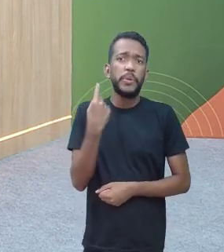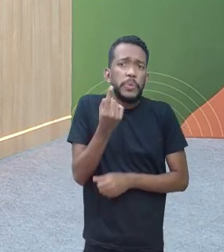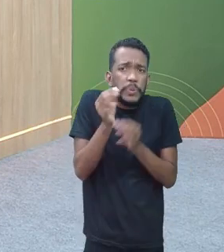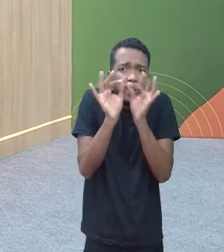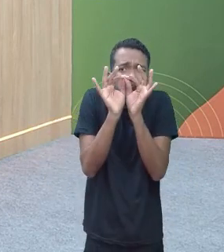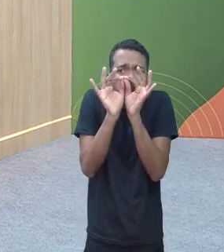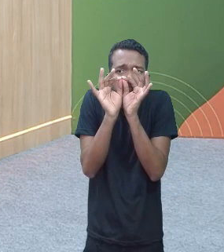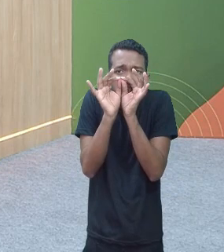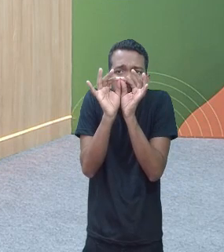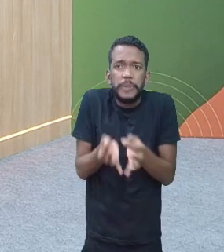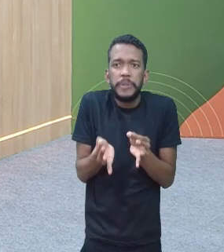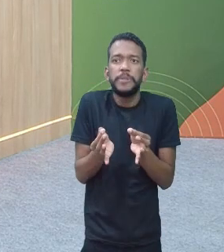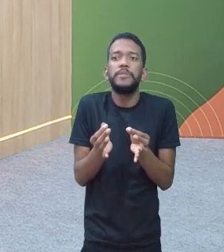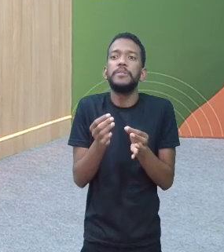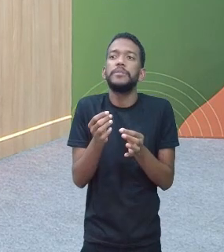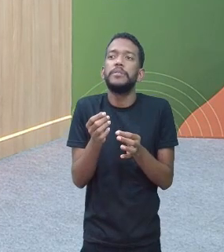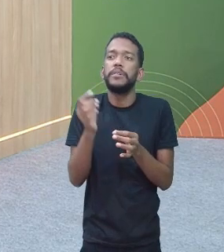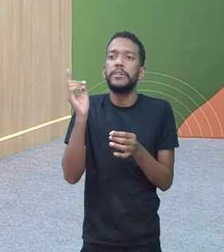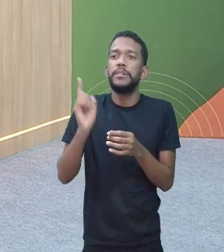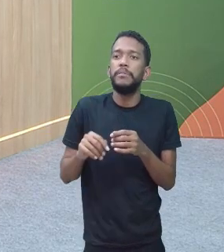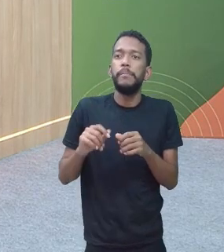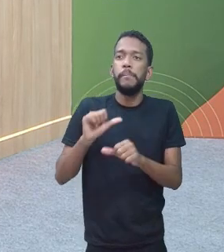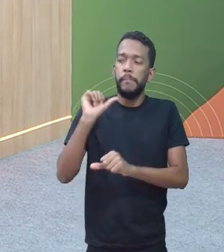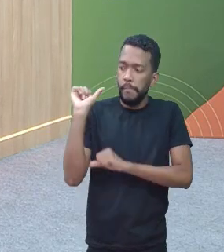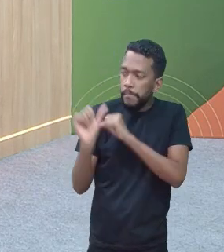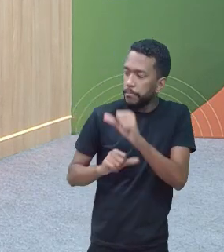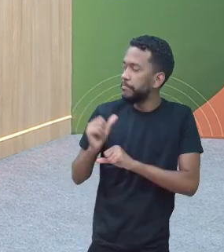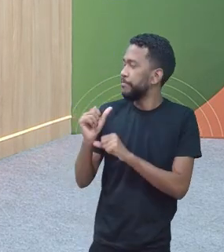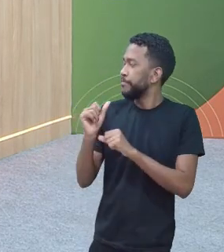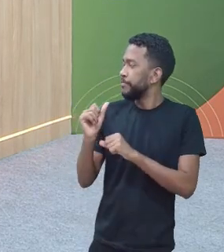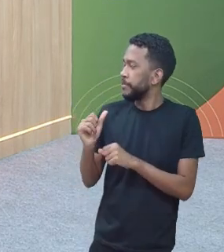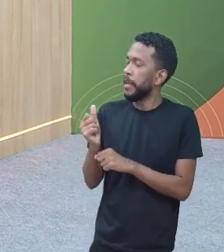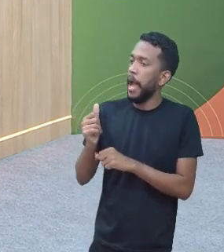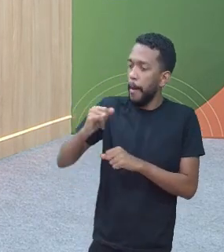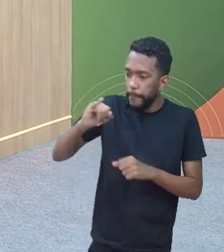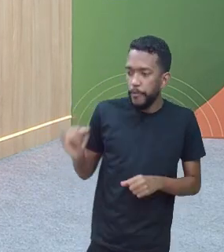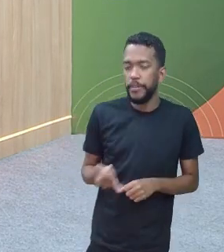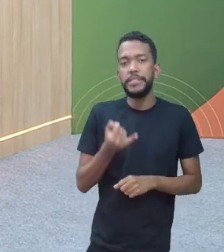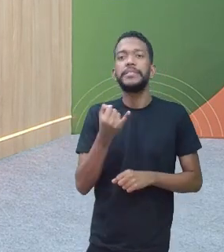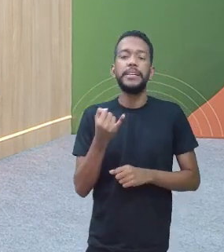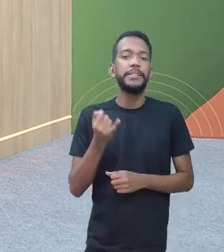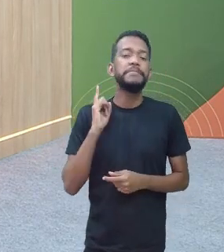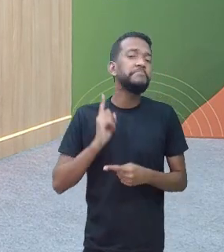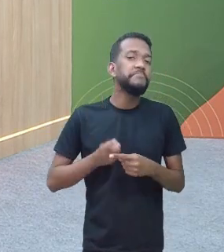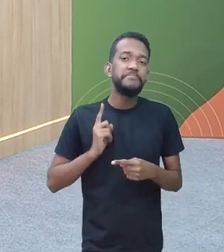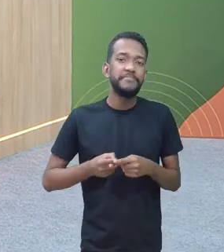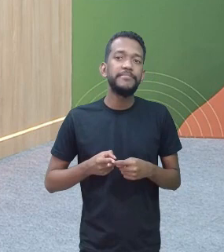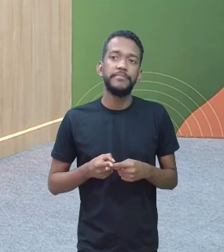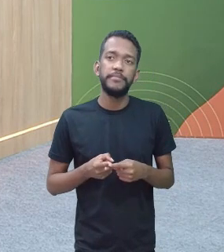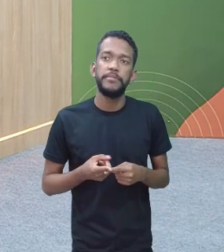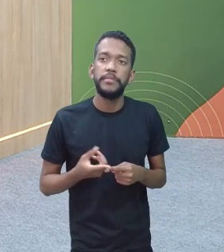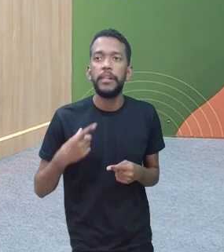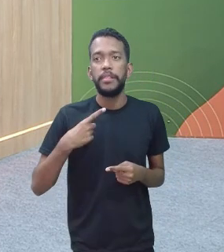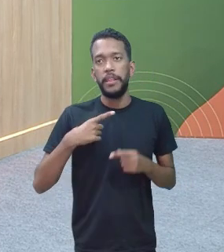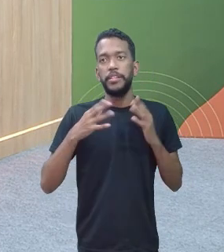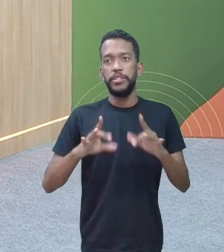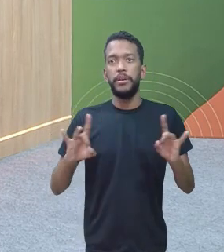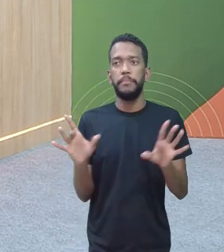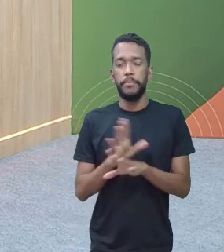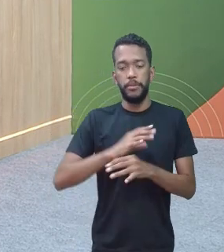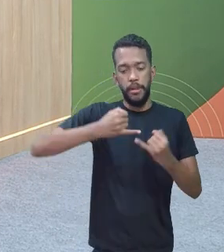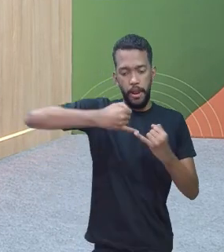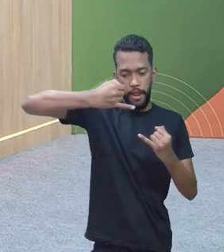de nada desse lixo sendo reaproveitado, vamos dizer assim. Porque aqui ele expressa exatamente isso, a quantidade de